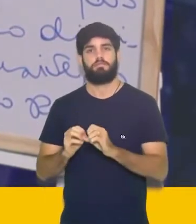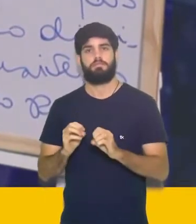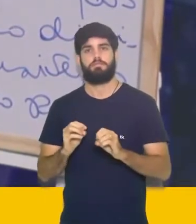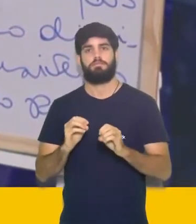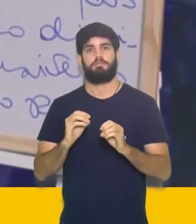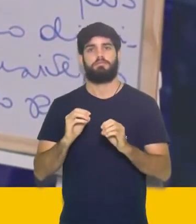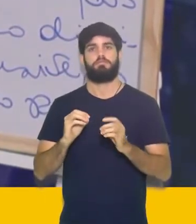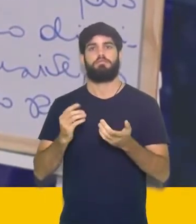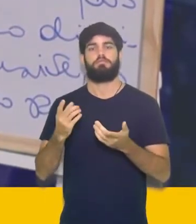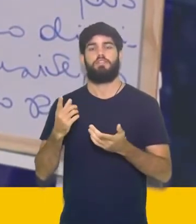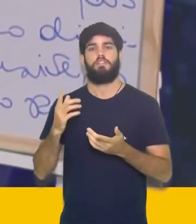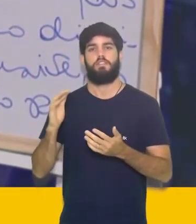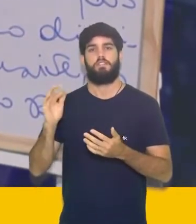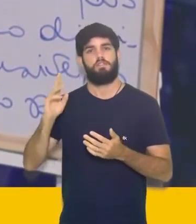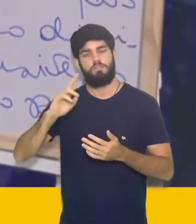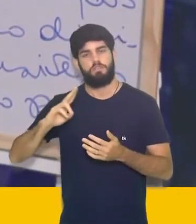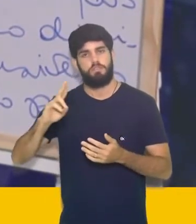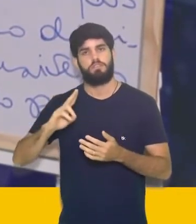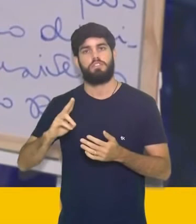ser direito de todos,